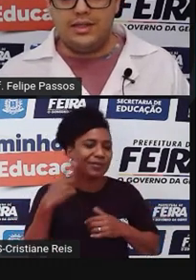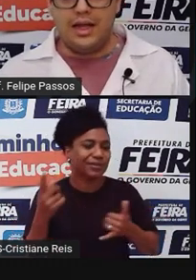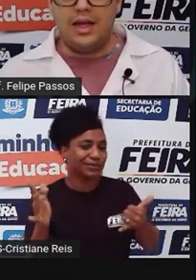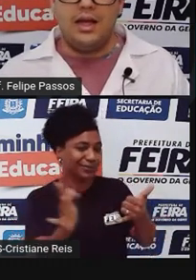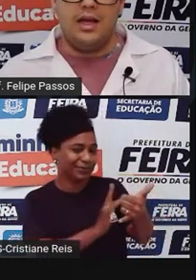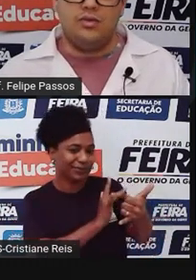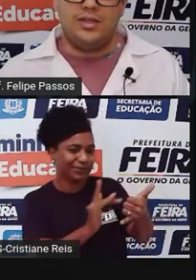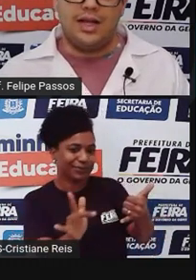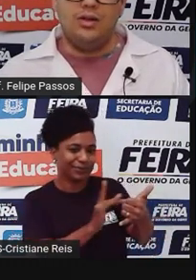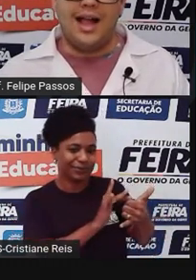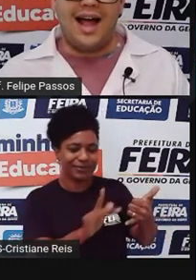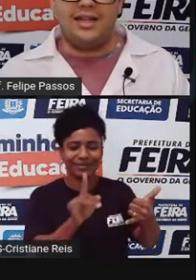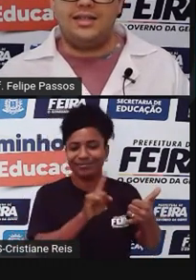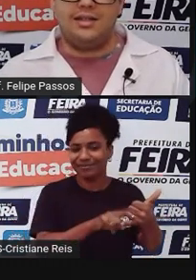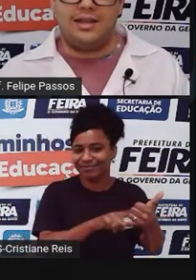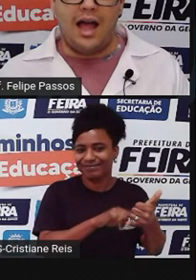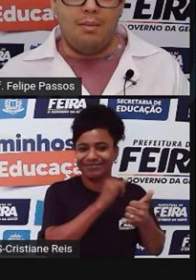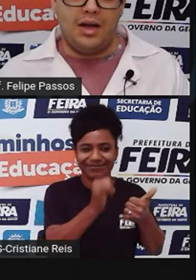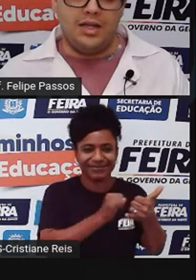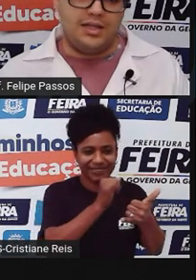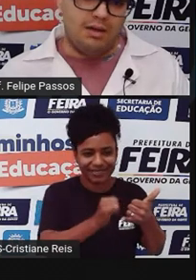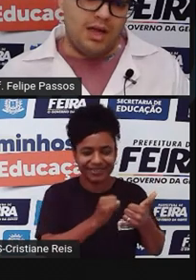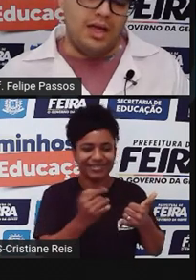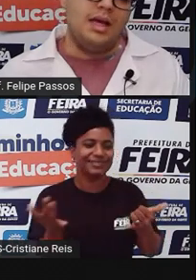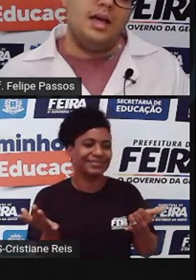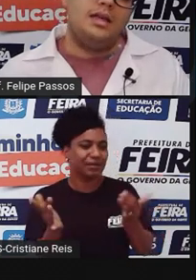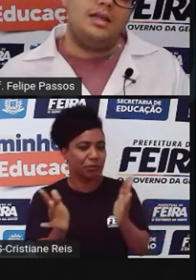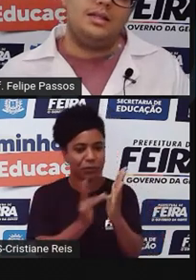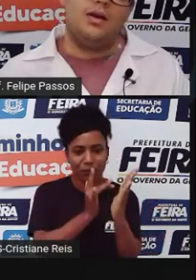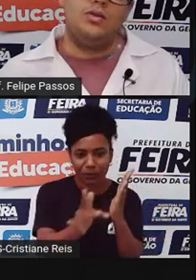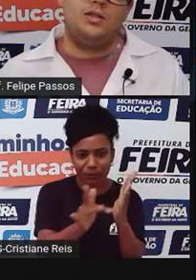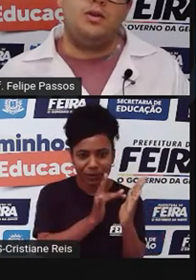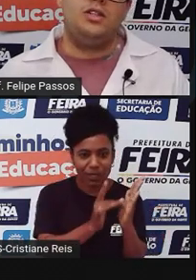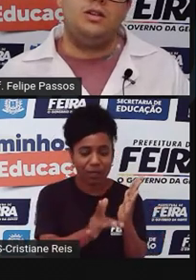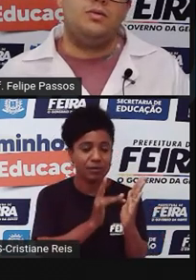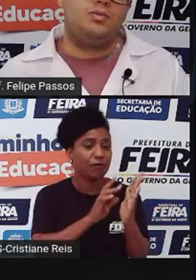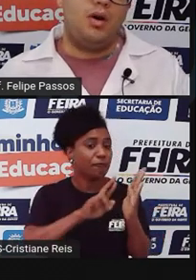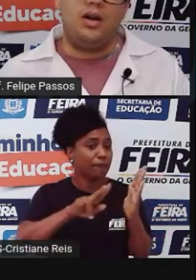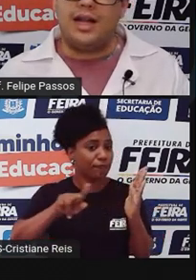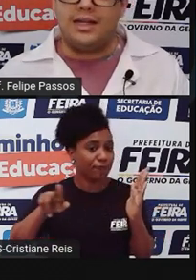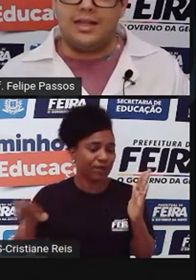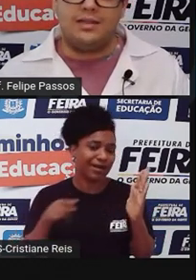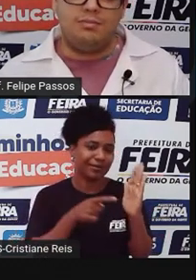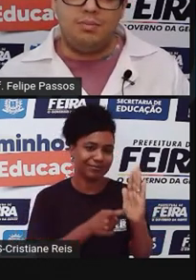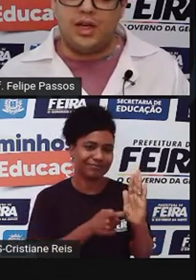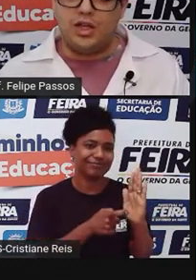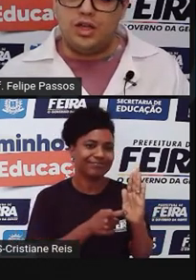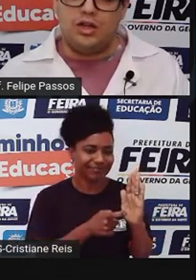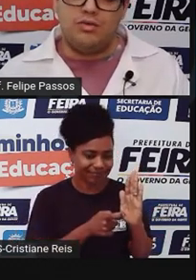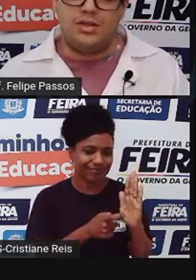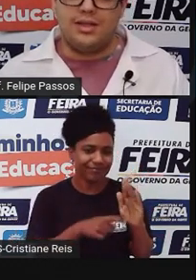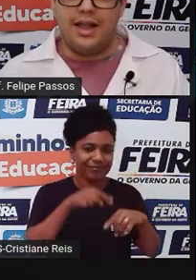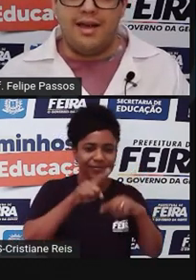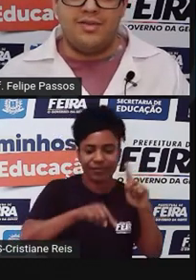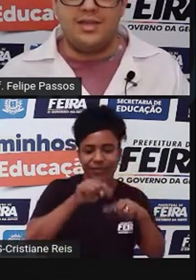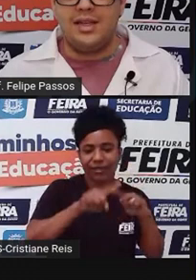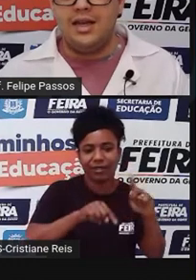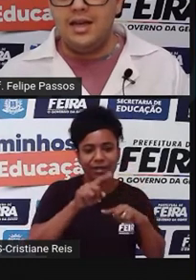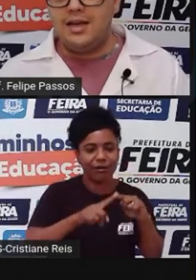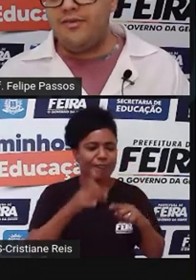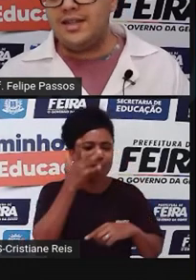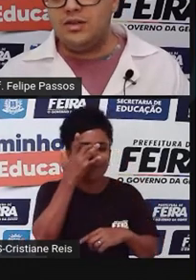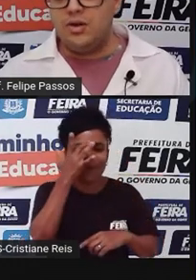smartphones né o celulares tablets também que são os dispositivos portáteis pequenininhos